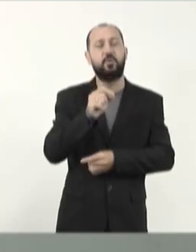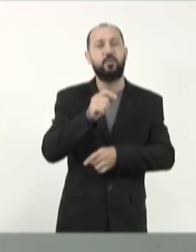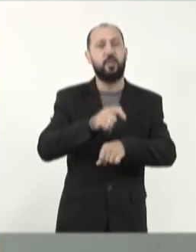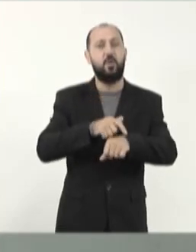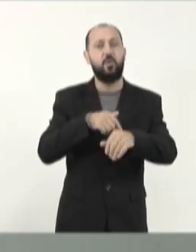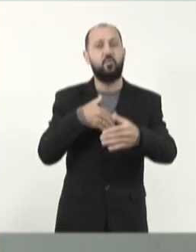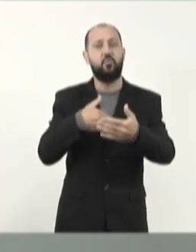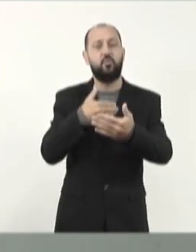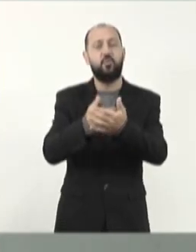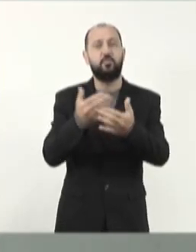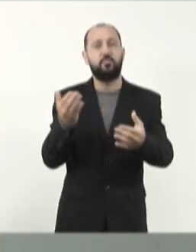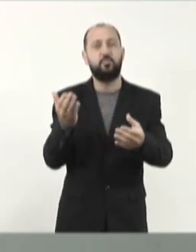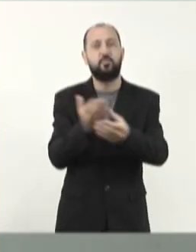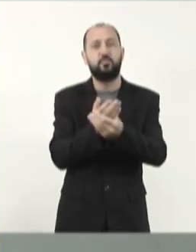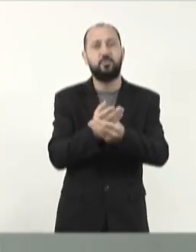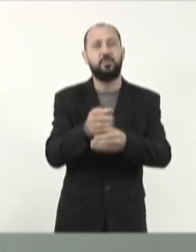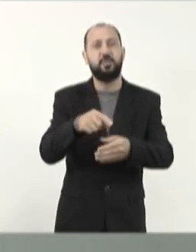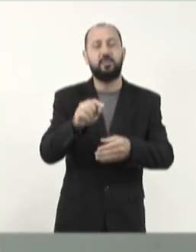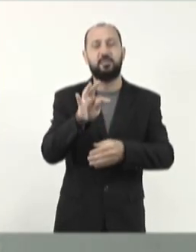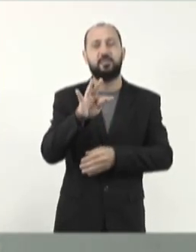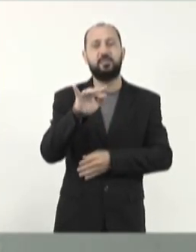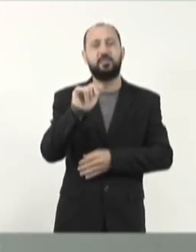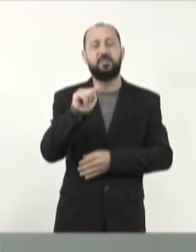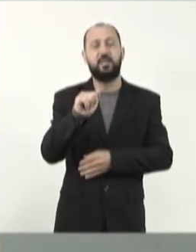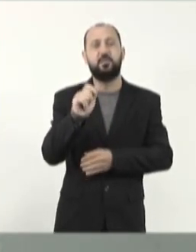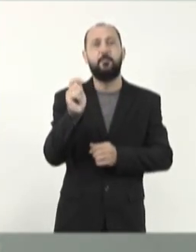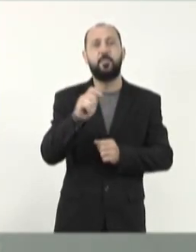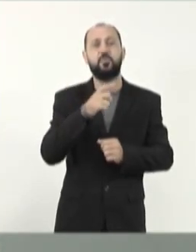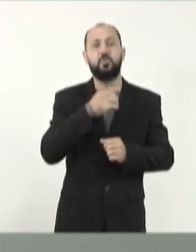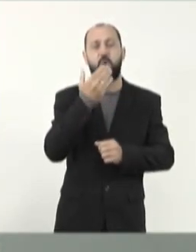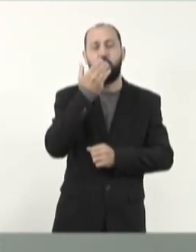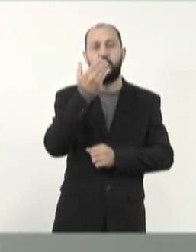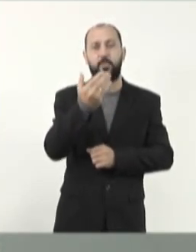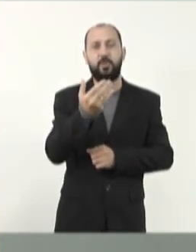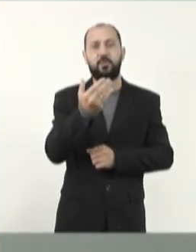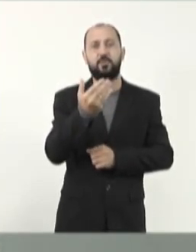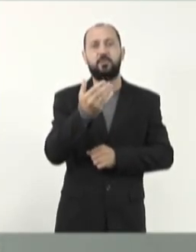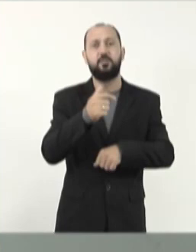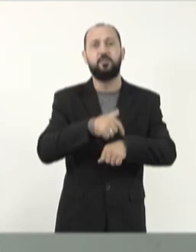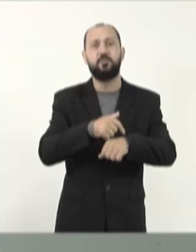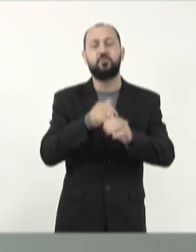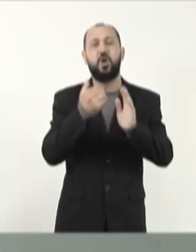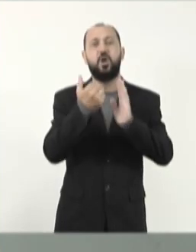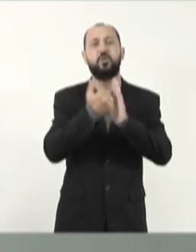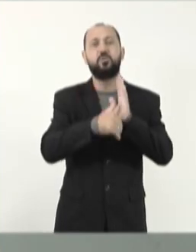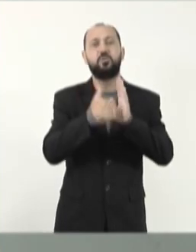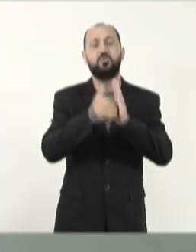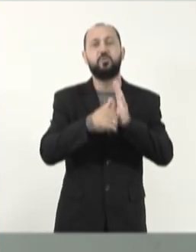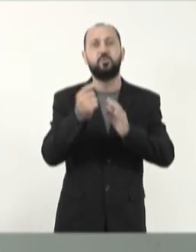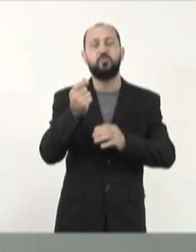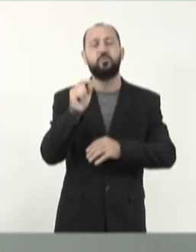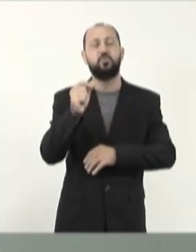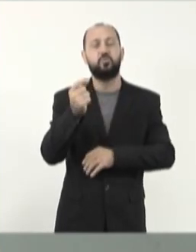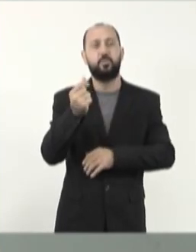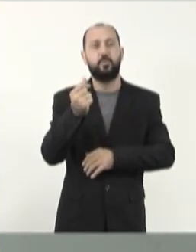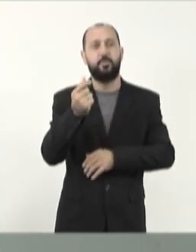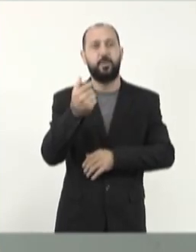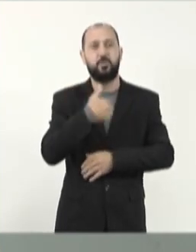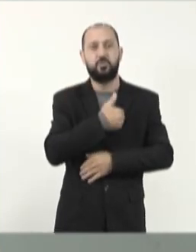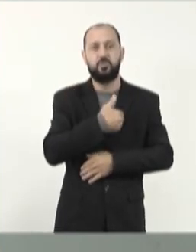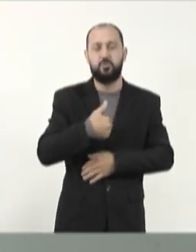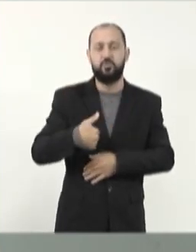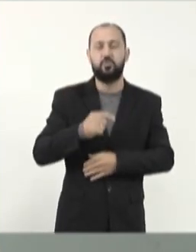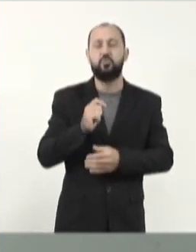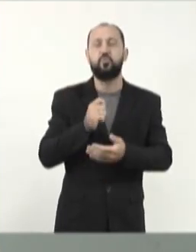no final do processo, que todas essas taxas elas possam ser cobradas de maneira descontada dos honorários advocatícios. Quem